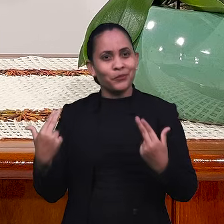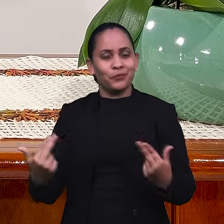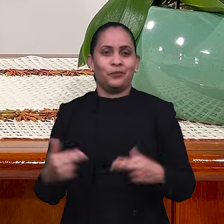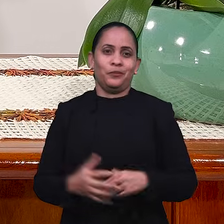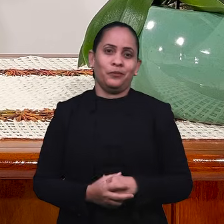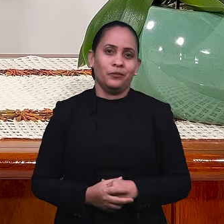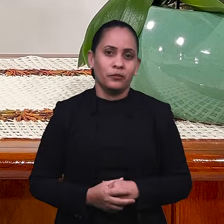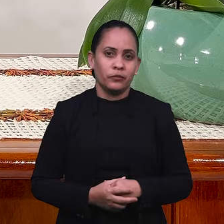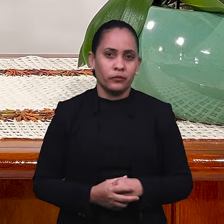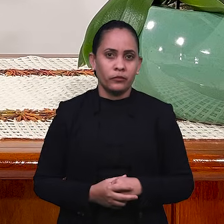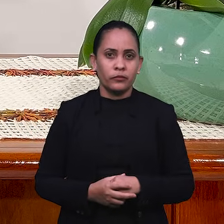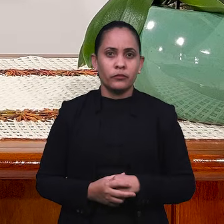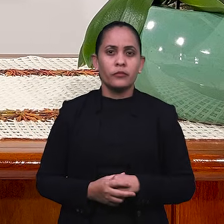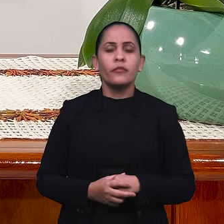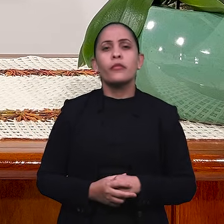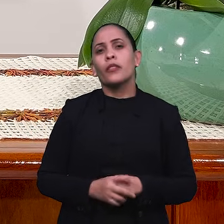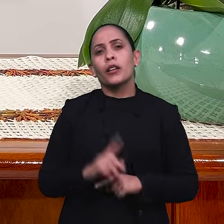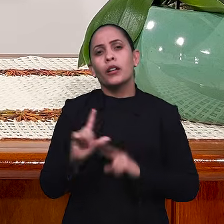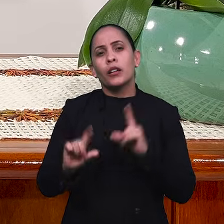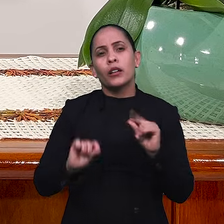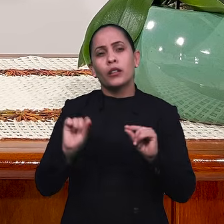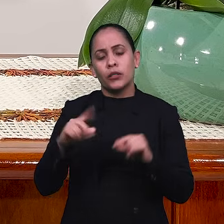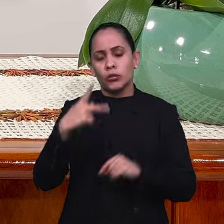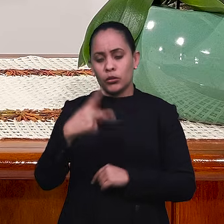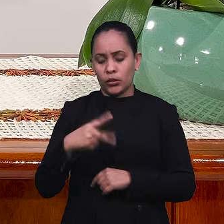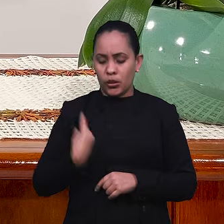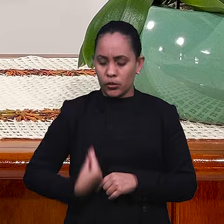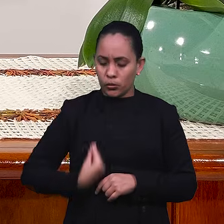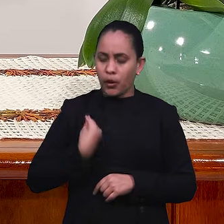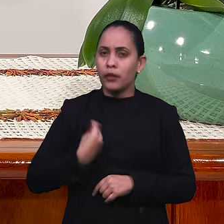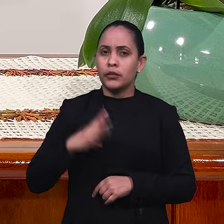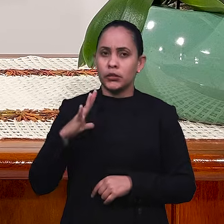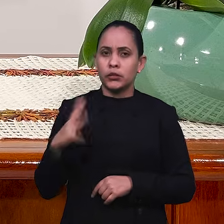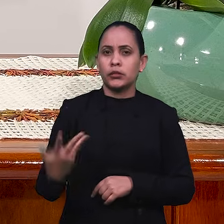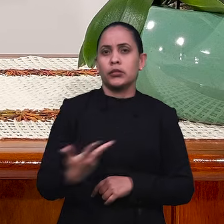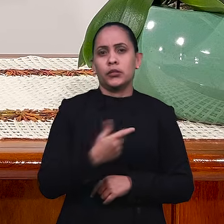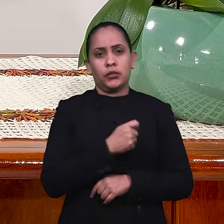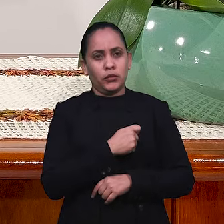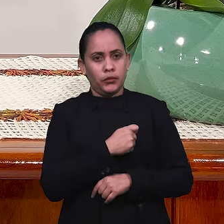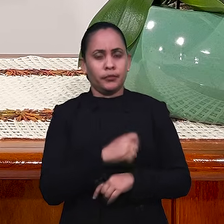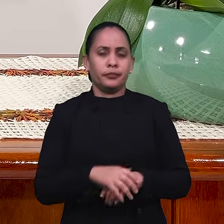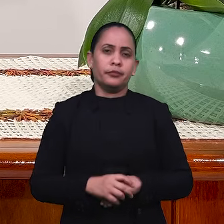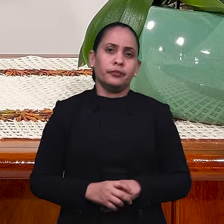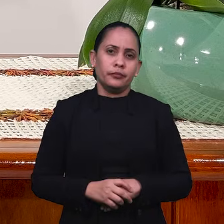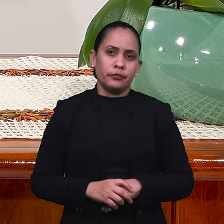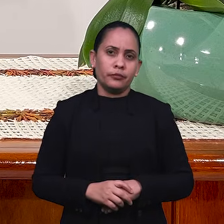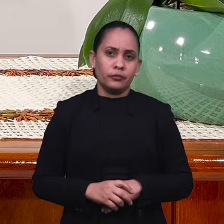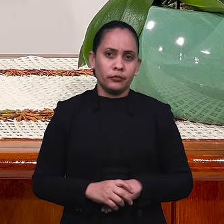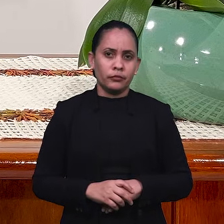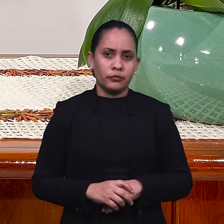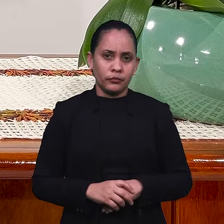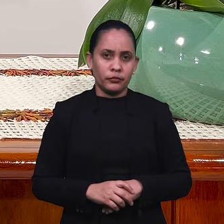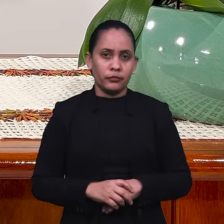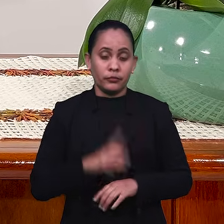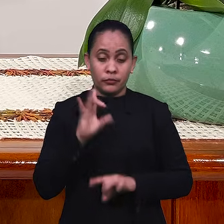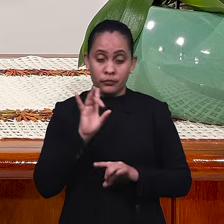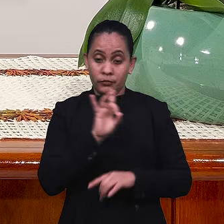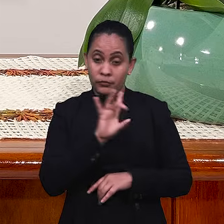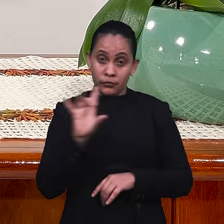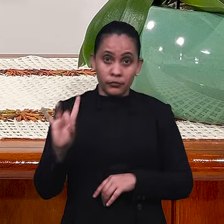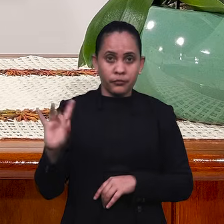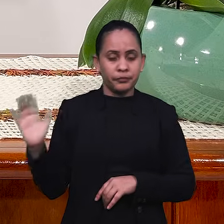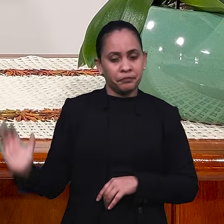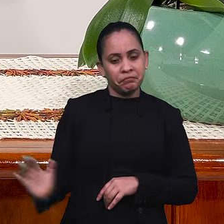está completando a salvação em cada um de vocês ou em cada um de nós.